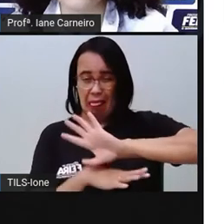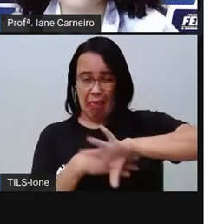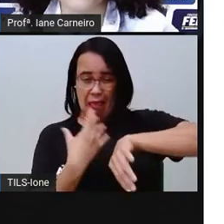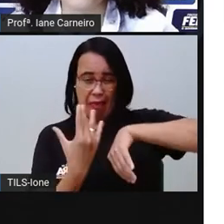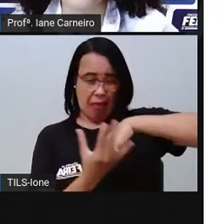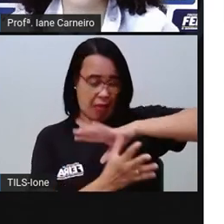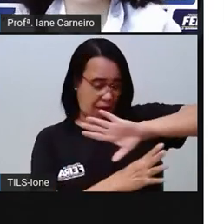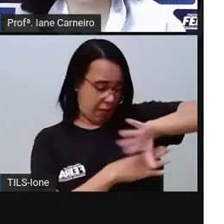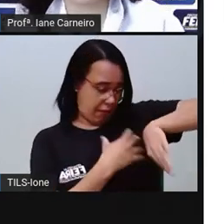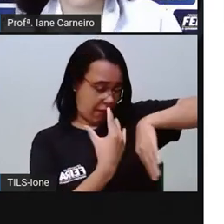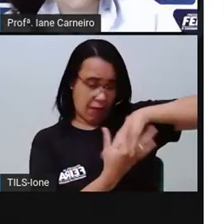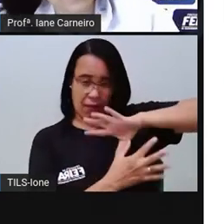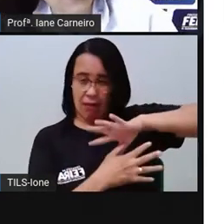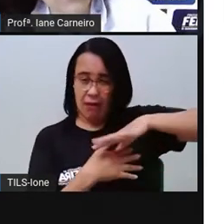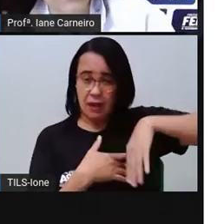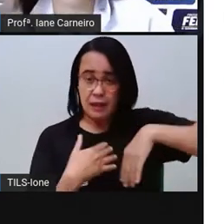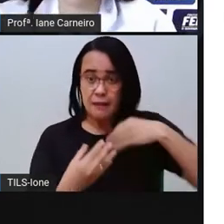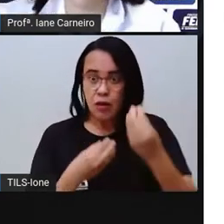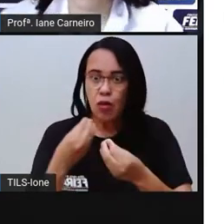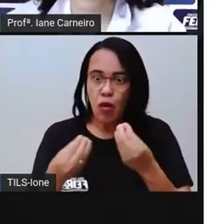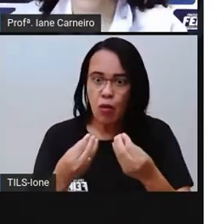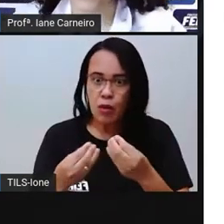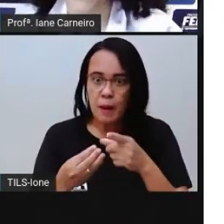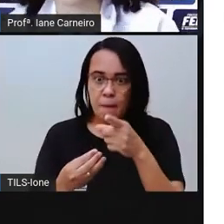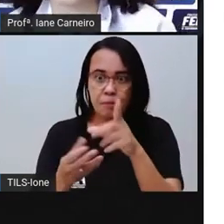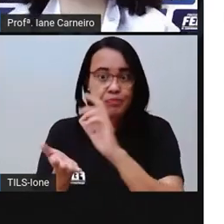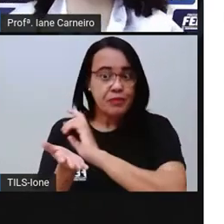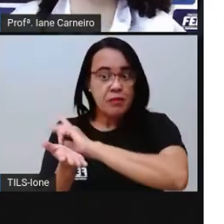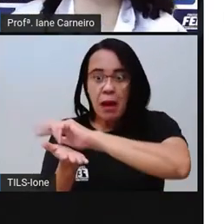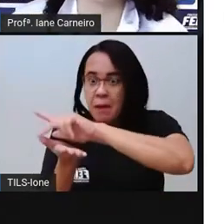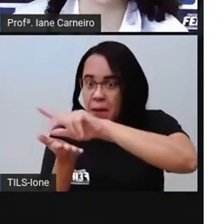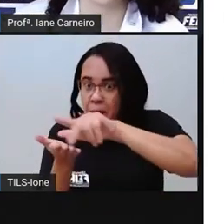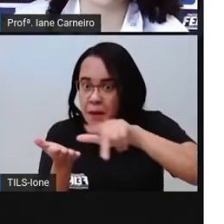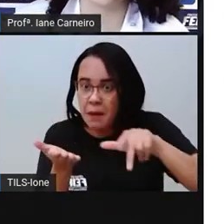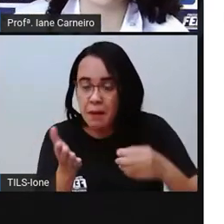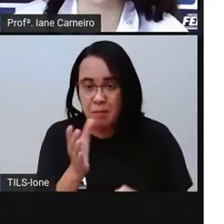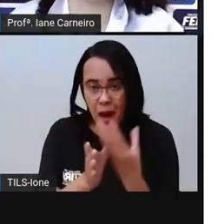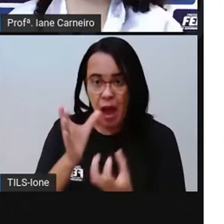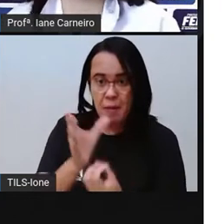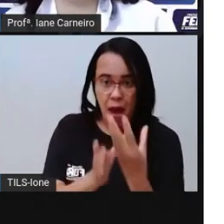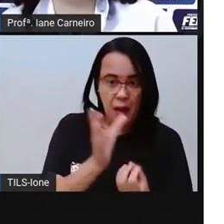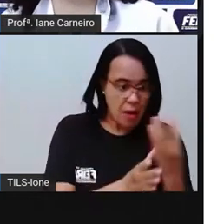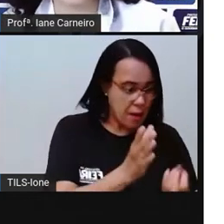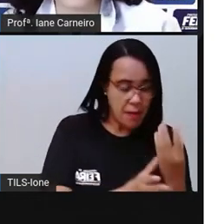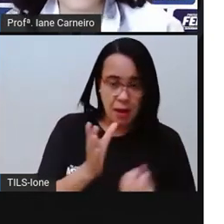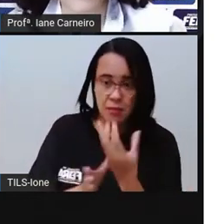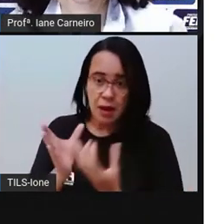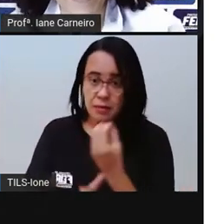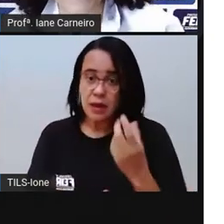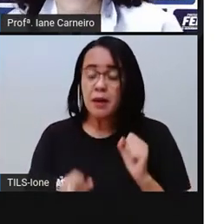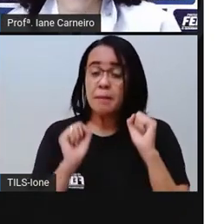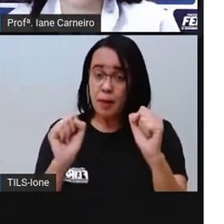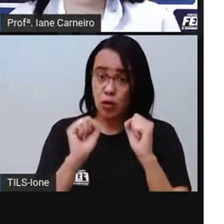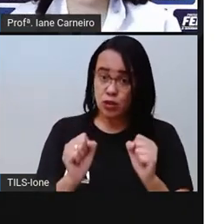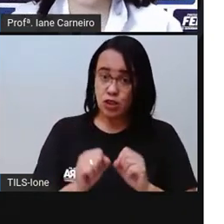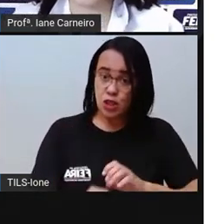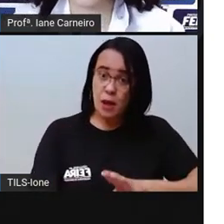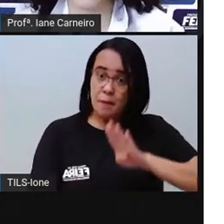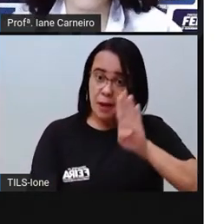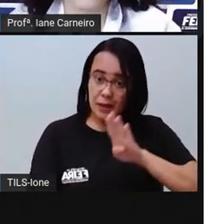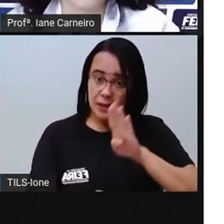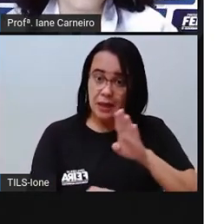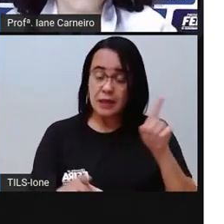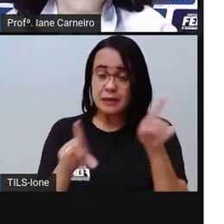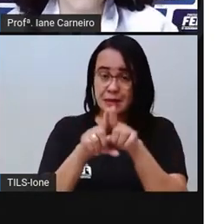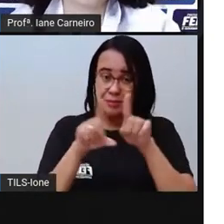aparecem esses dois, né? Esses bichinhos ou mais, né? Aparecem tanto os fungos quanto bactérias, né? E aí a Pró colocou